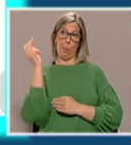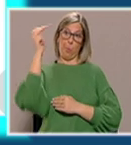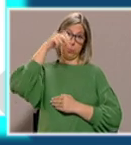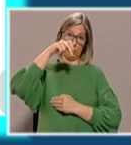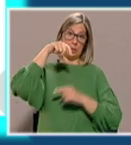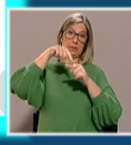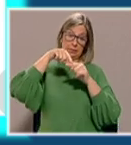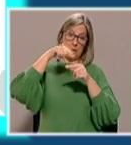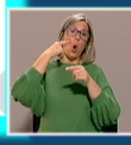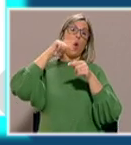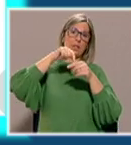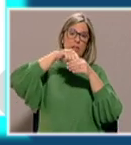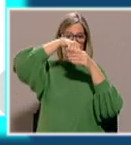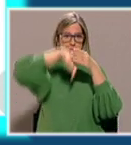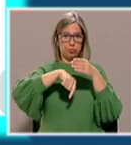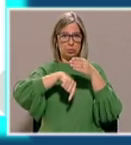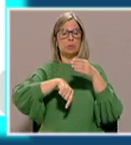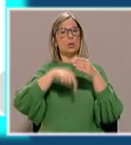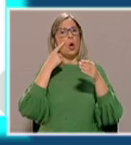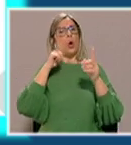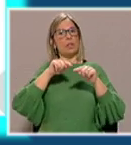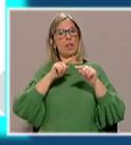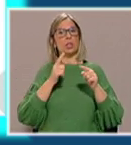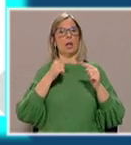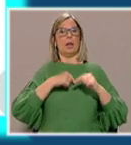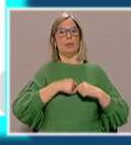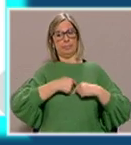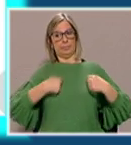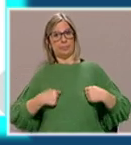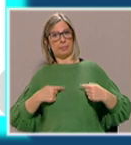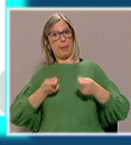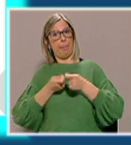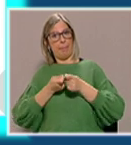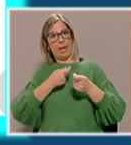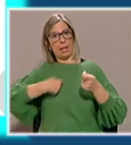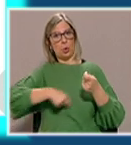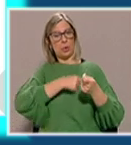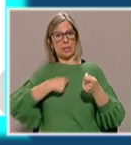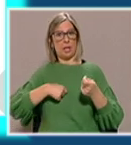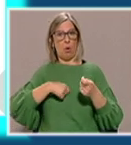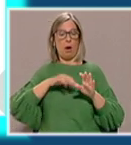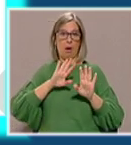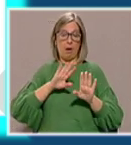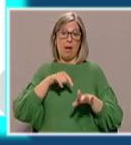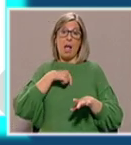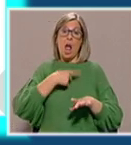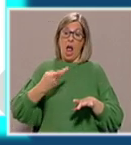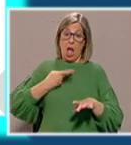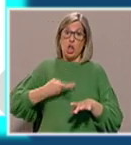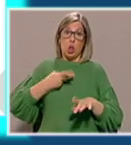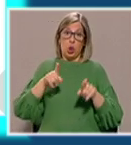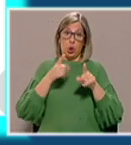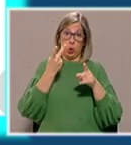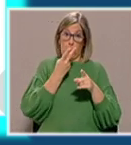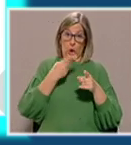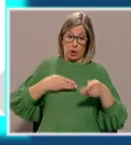pequena circulação. De realçar que estas duas circulações ocorrem em simultâneo, ou seja, não está a acontecer uma e a outra está vazia, entre